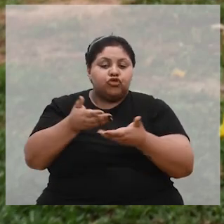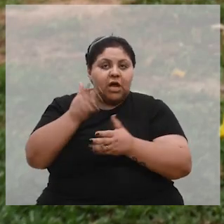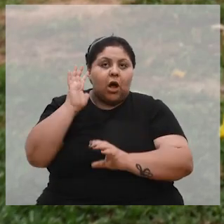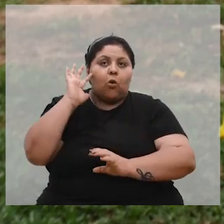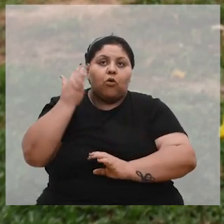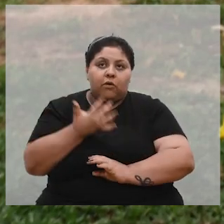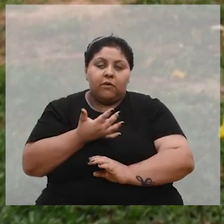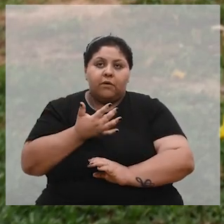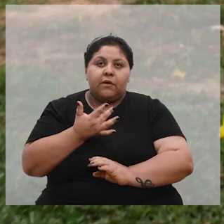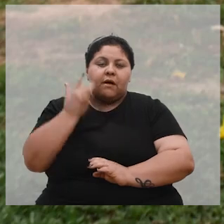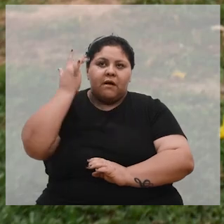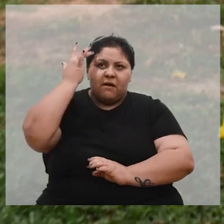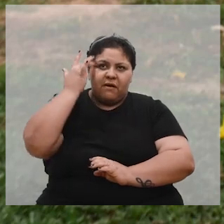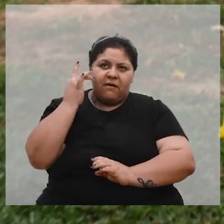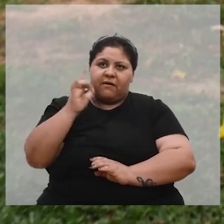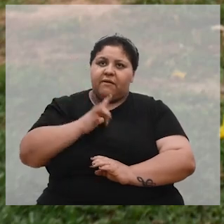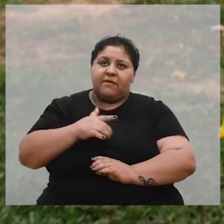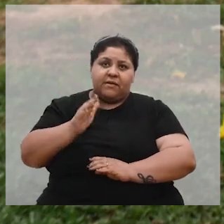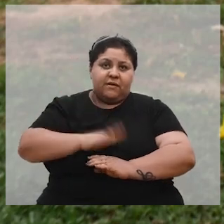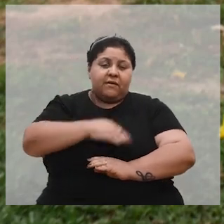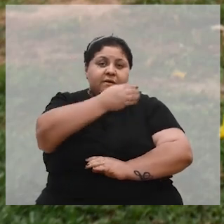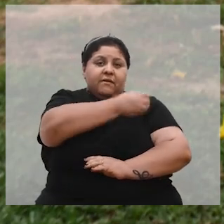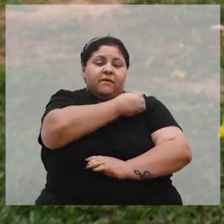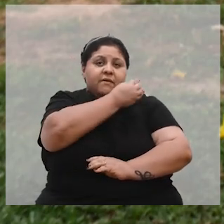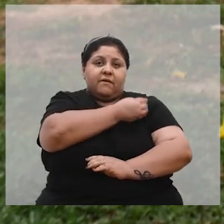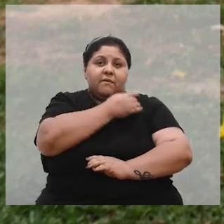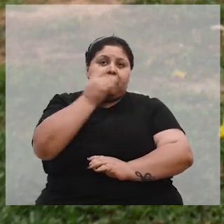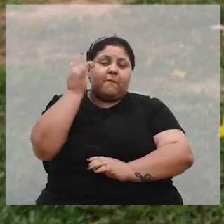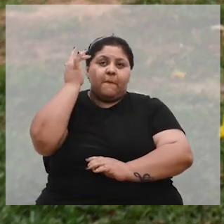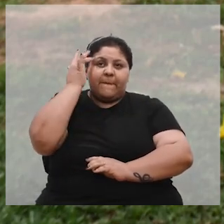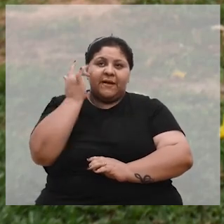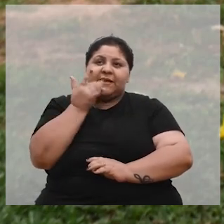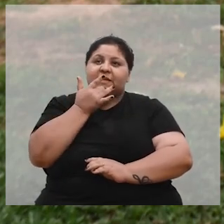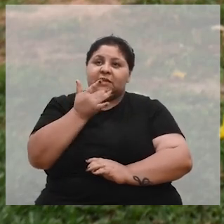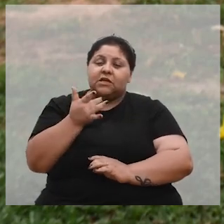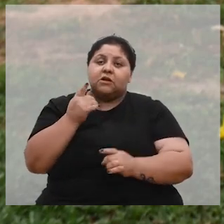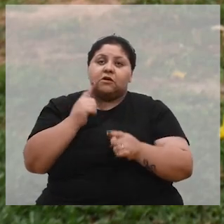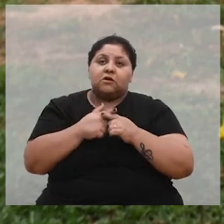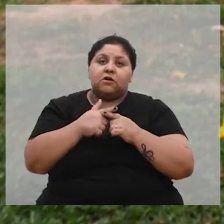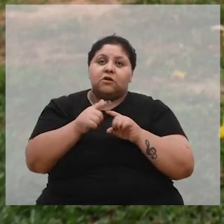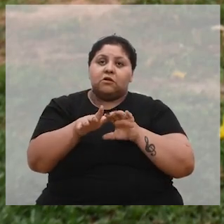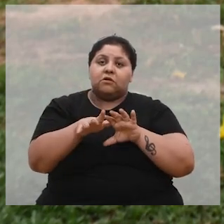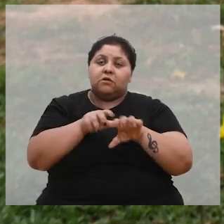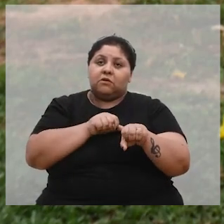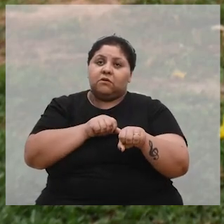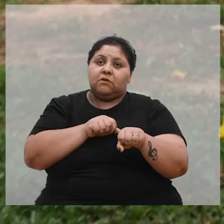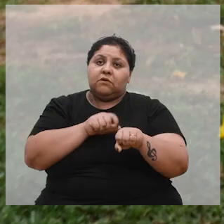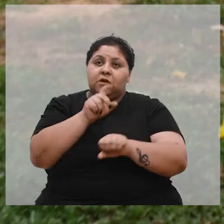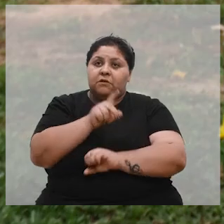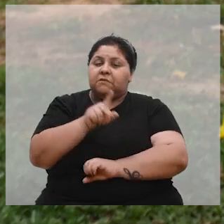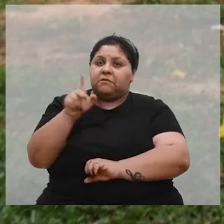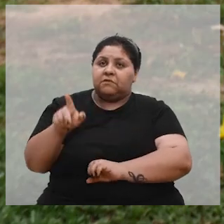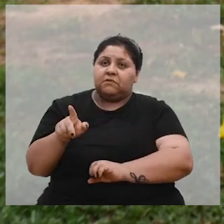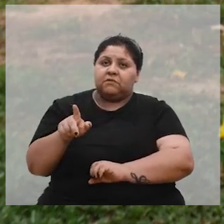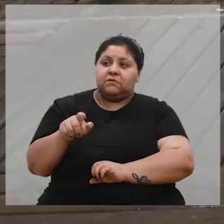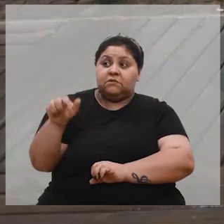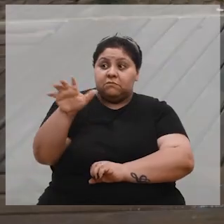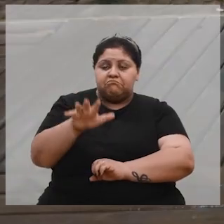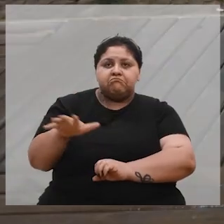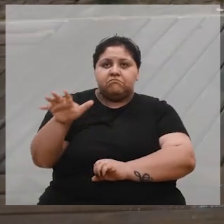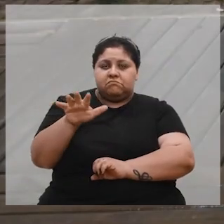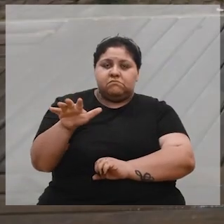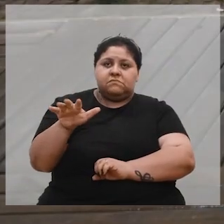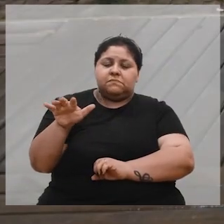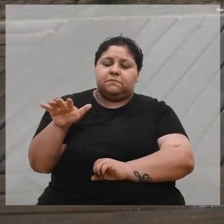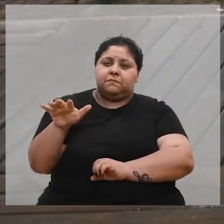oficinas que já estão acontecendo. Amanhã teremos mais oficinas, manhã e tarde, justamente para a formação de professores